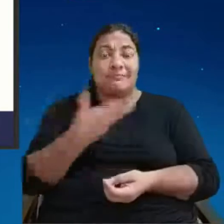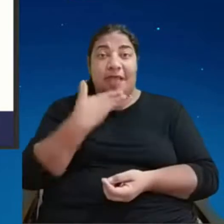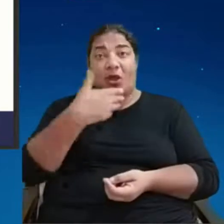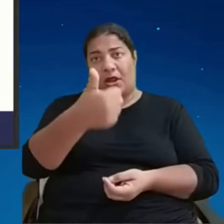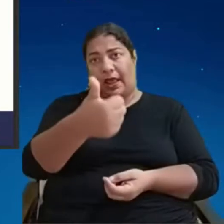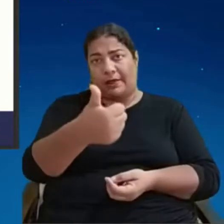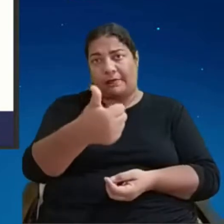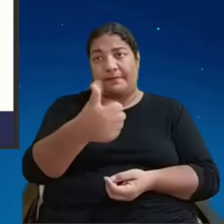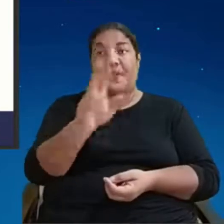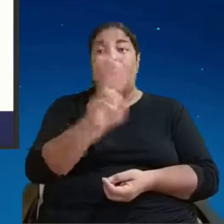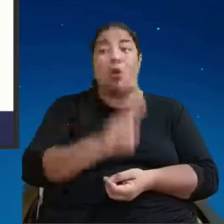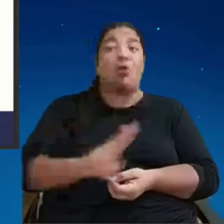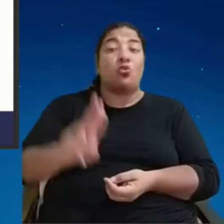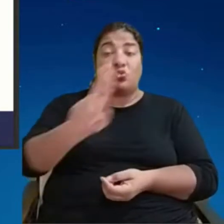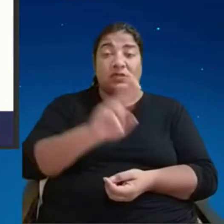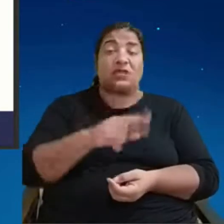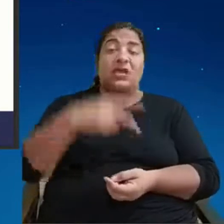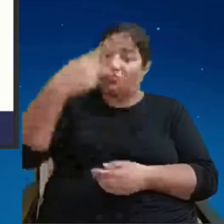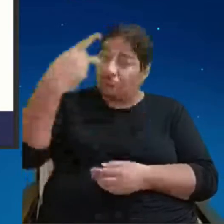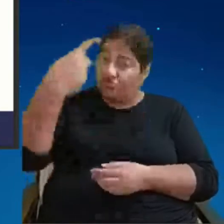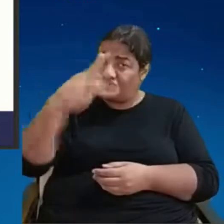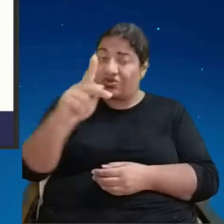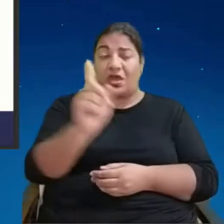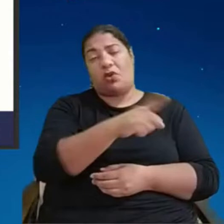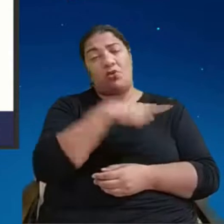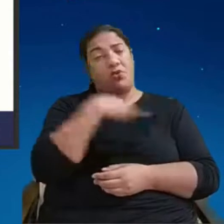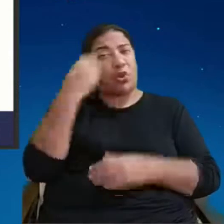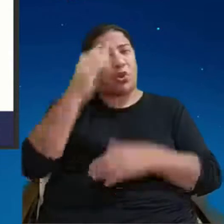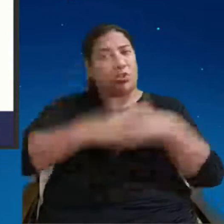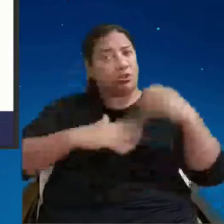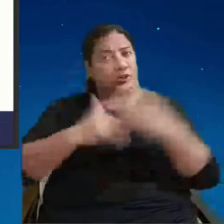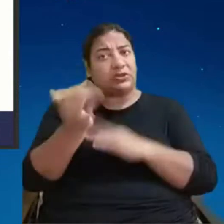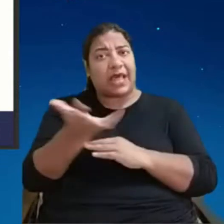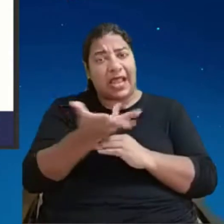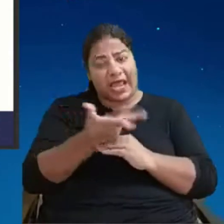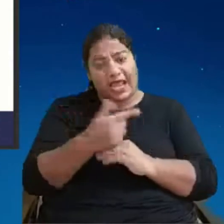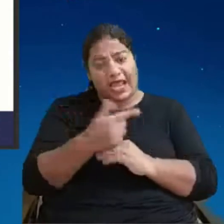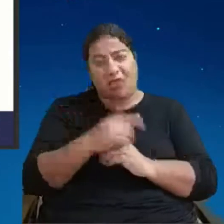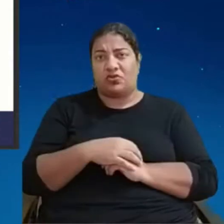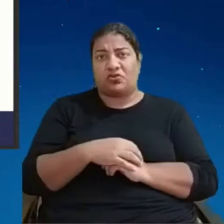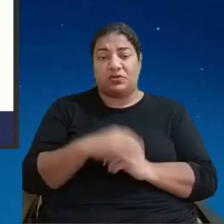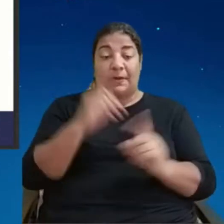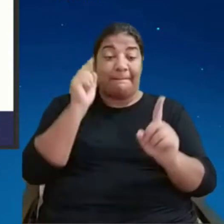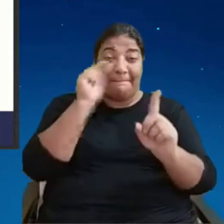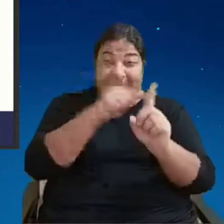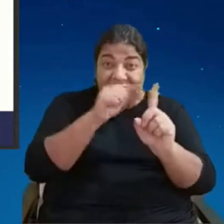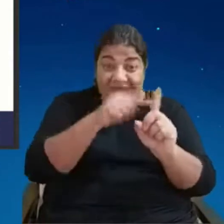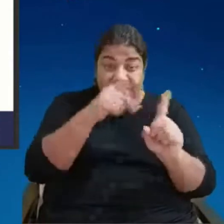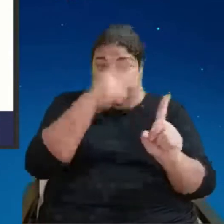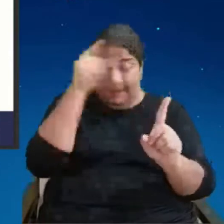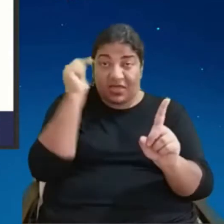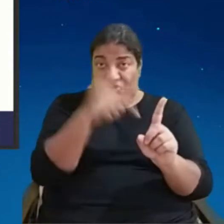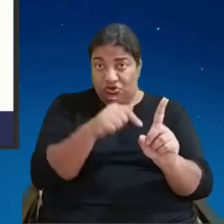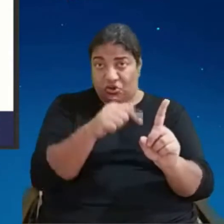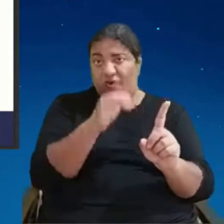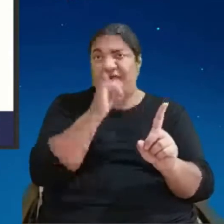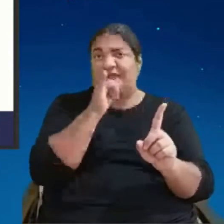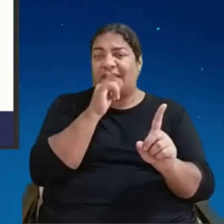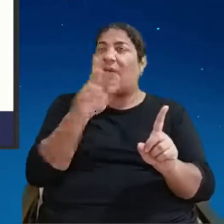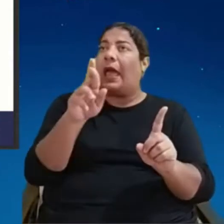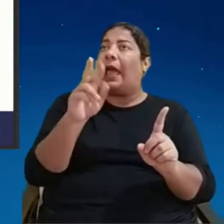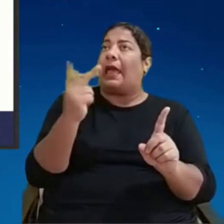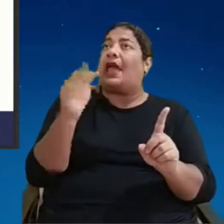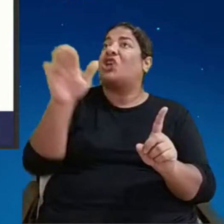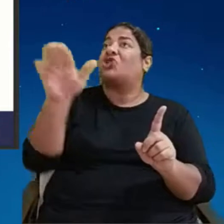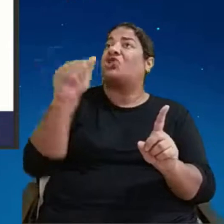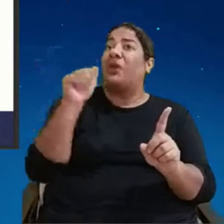nossos próprios talentos. Então, assim, eu vou contratar uma pessoa de RH, por que você não presta atenção, de repente, na sua supervisora,